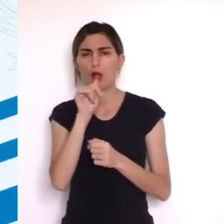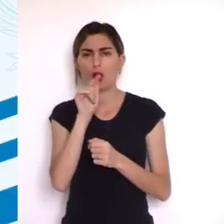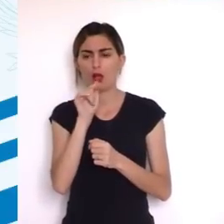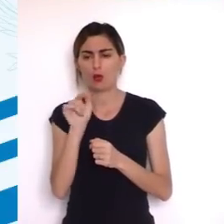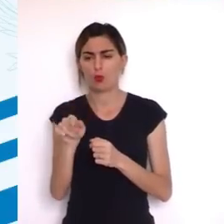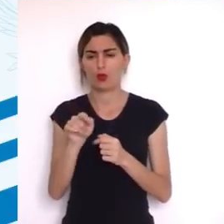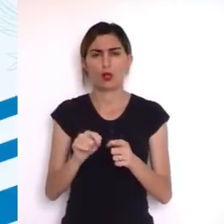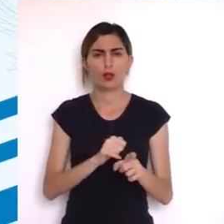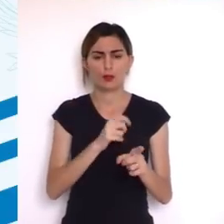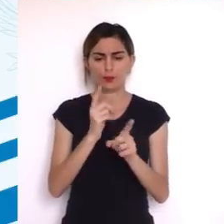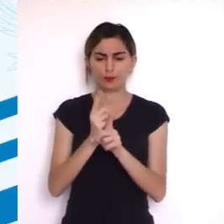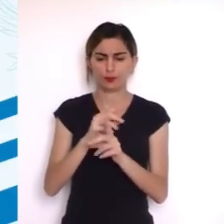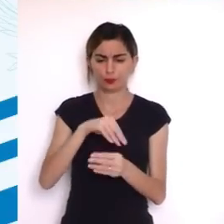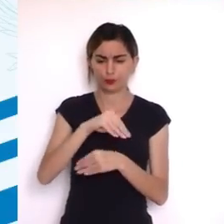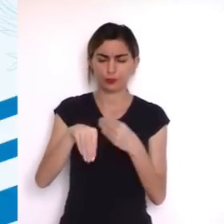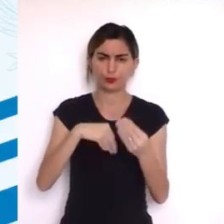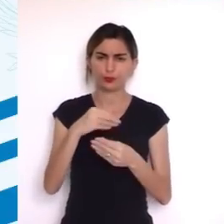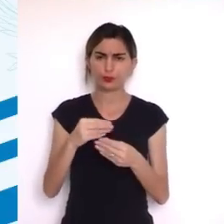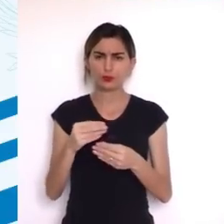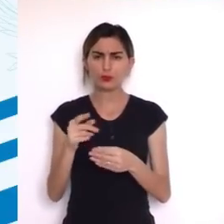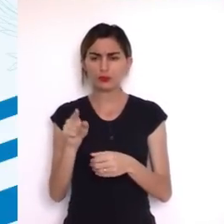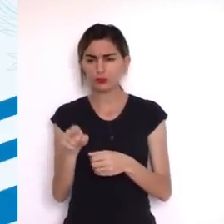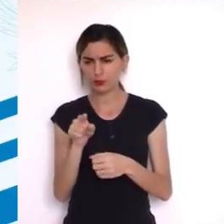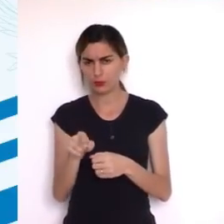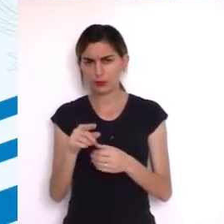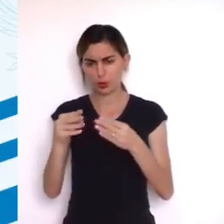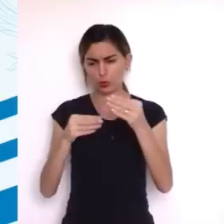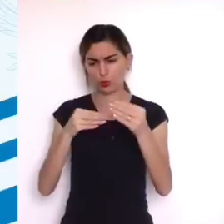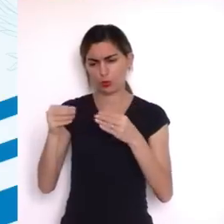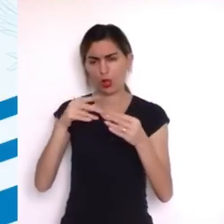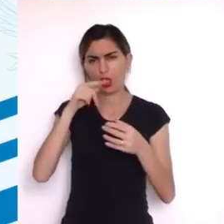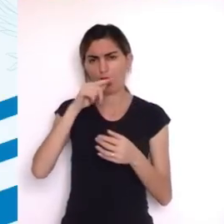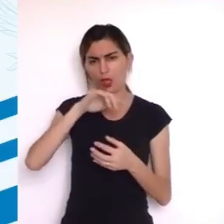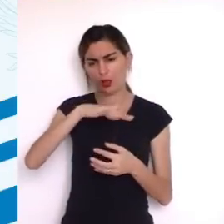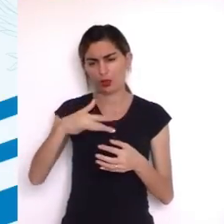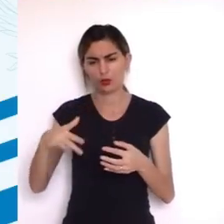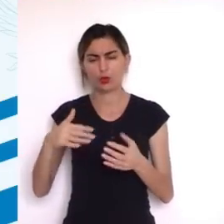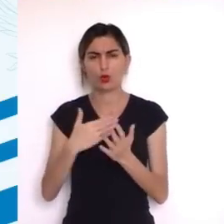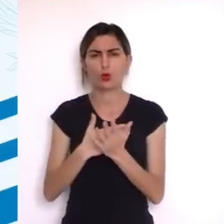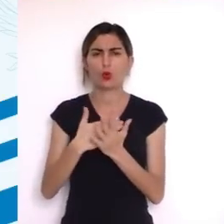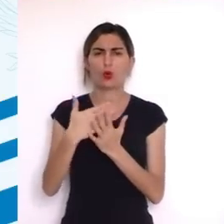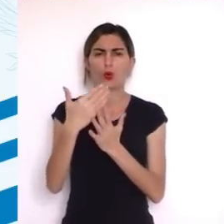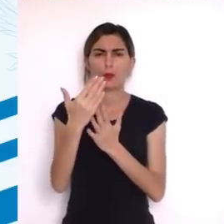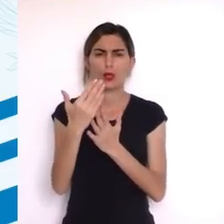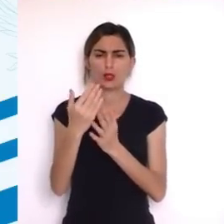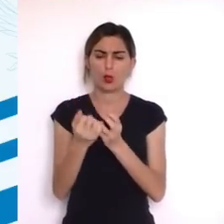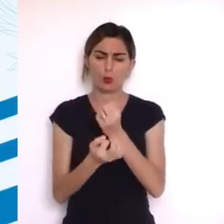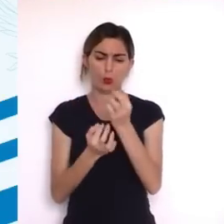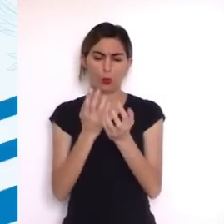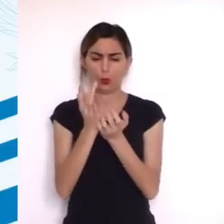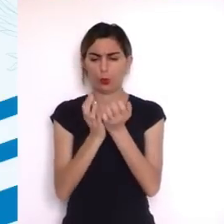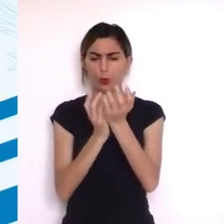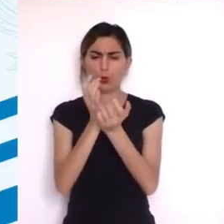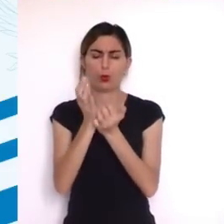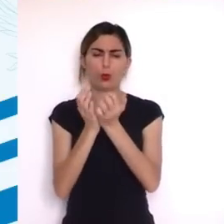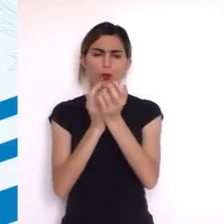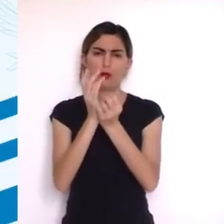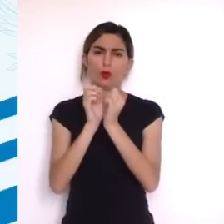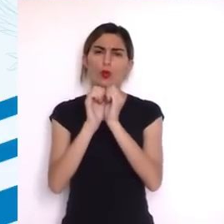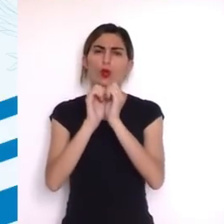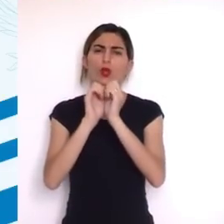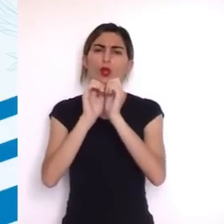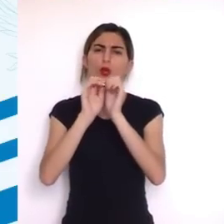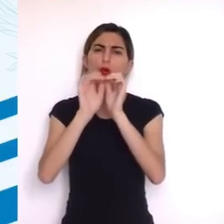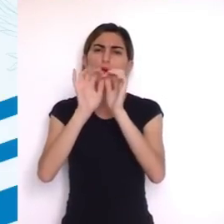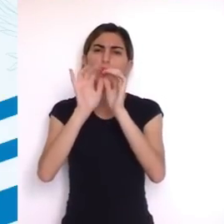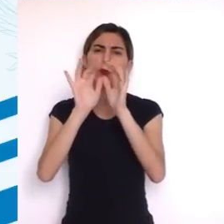água ela vai se encontrar no estado que está líquido e ela vai começar a borbulhar e vai passar para um